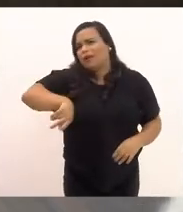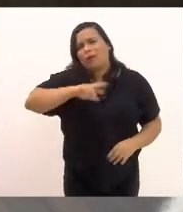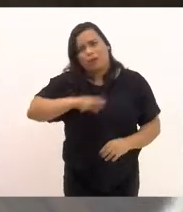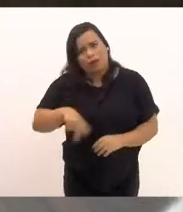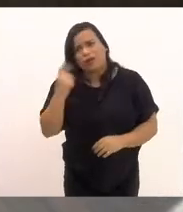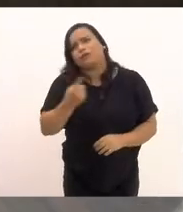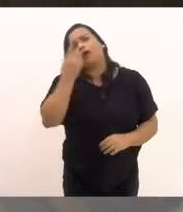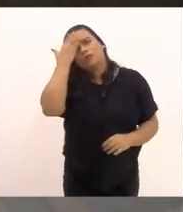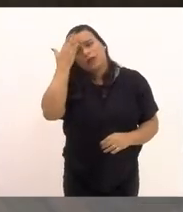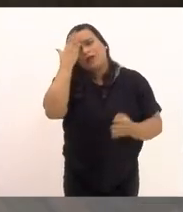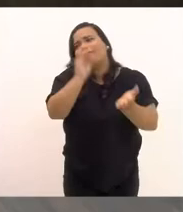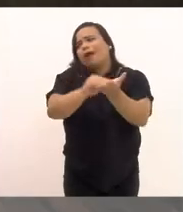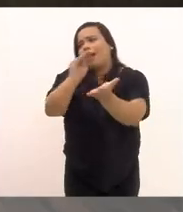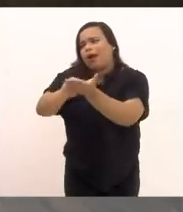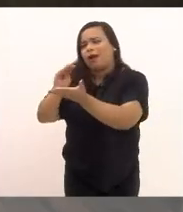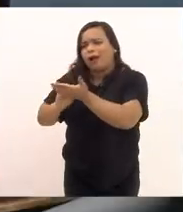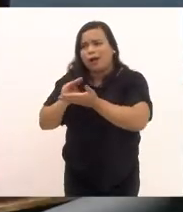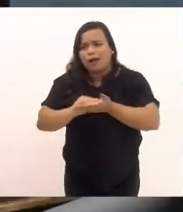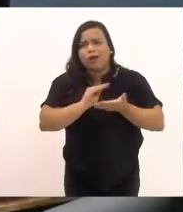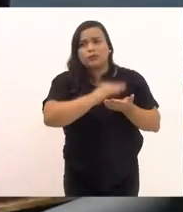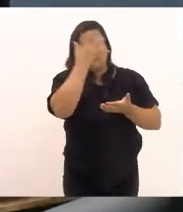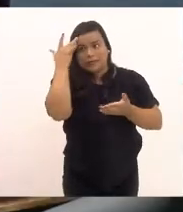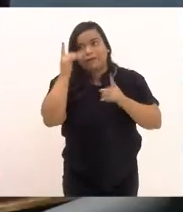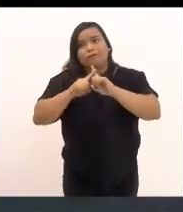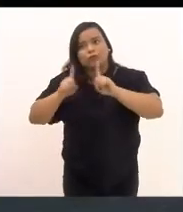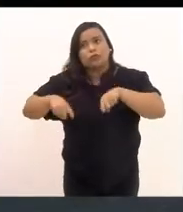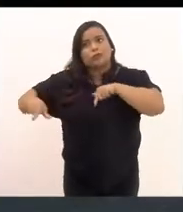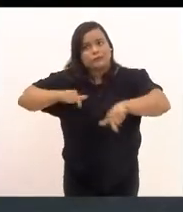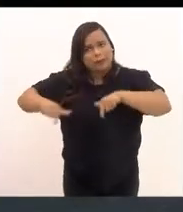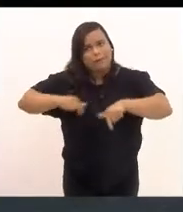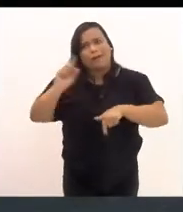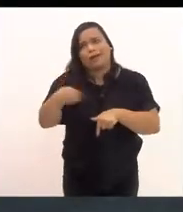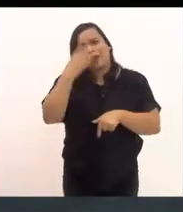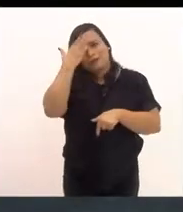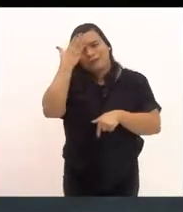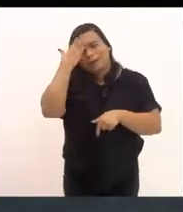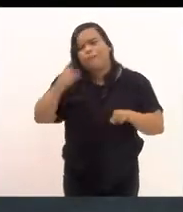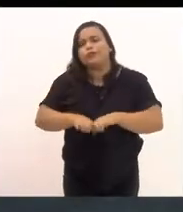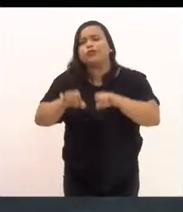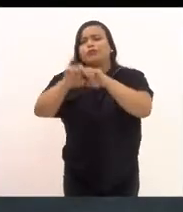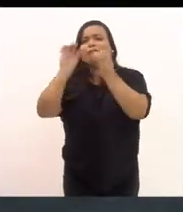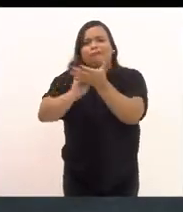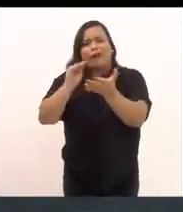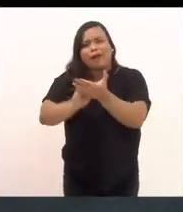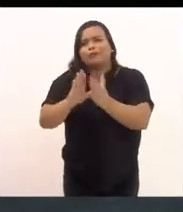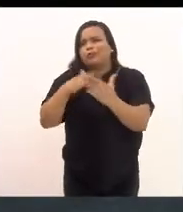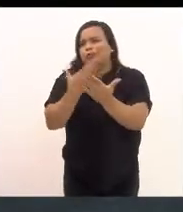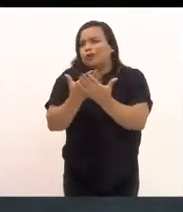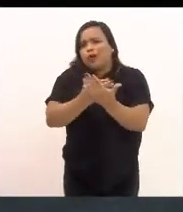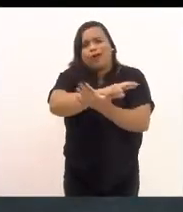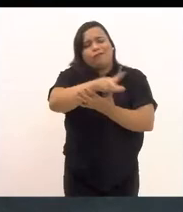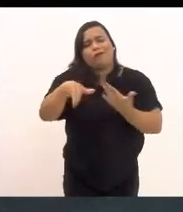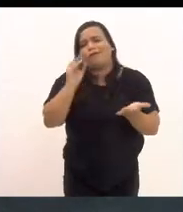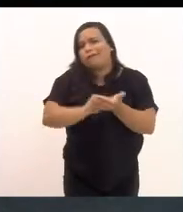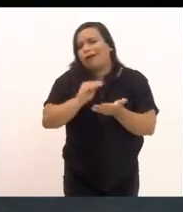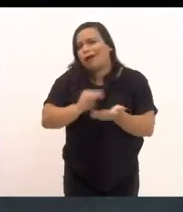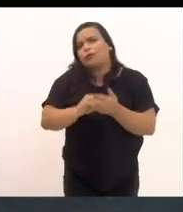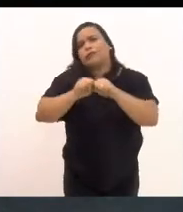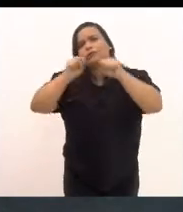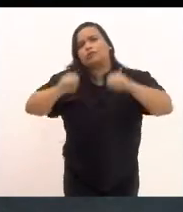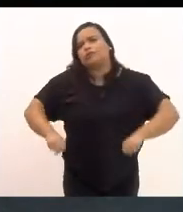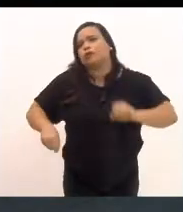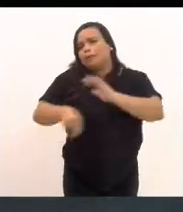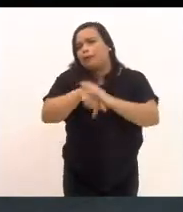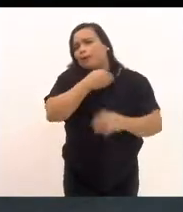da carência de servidores, sabemos aqui da falta de estrutura das escolas, do sistema público de